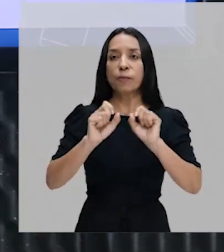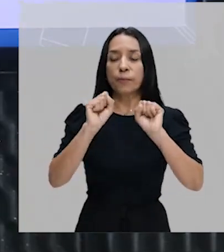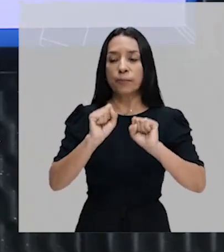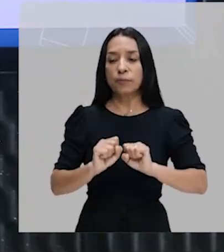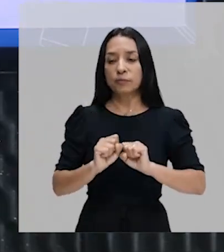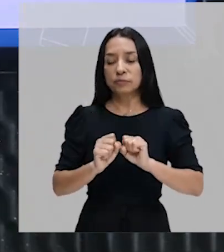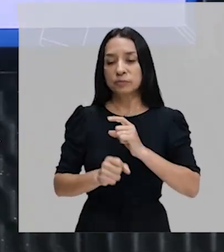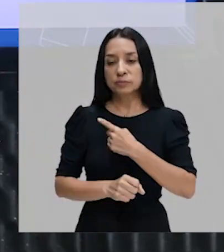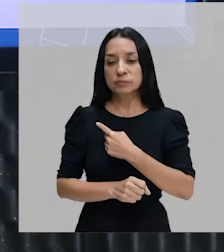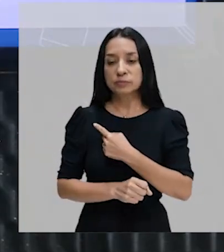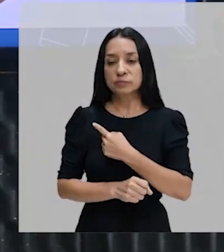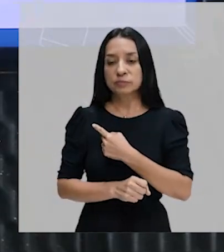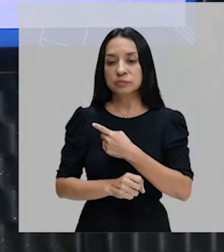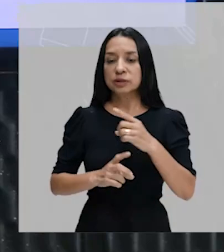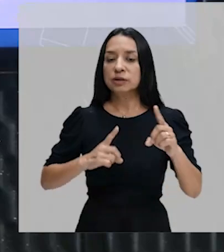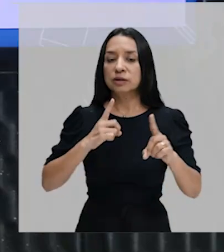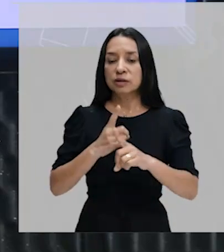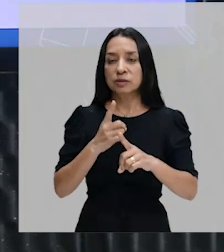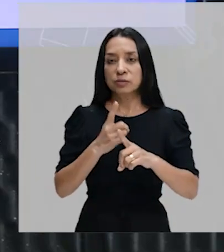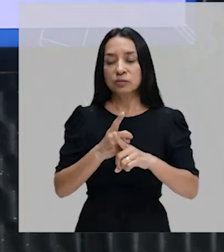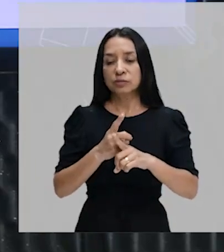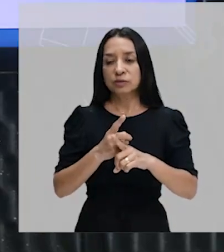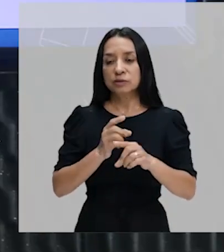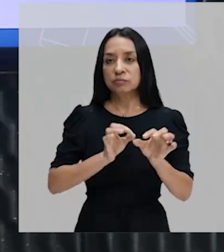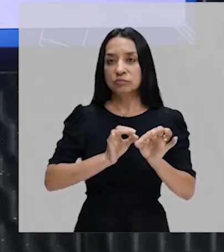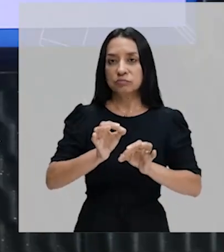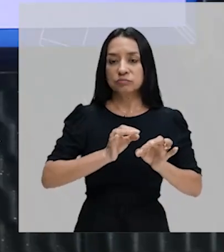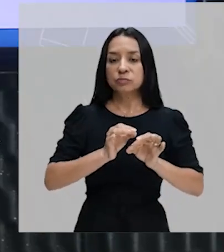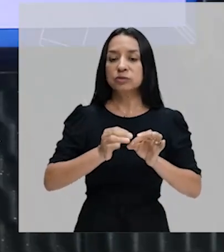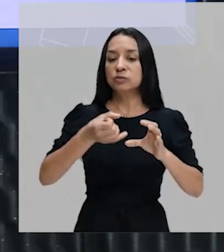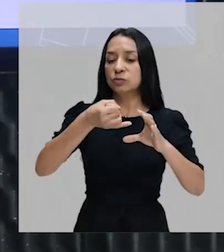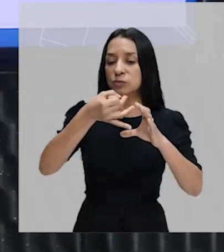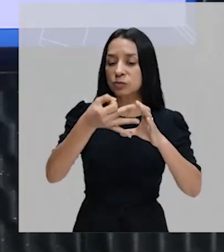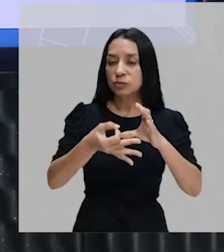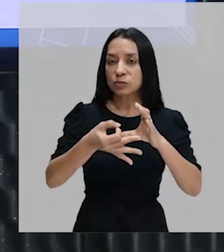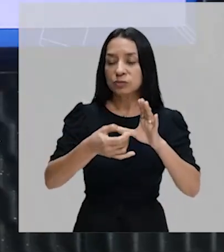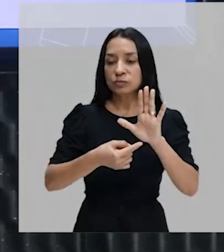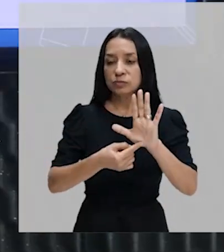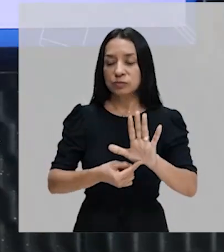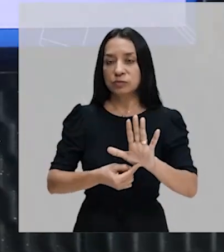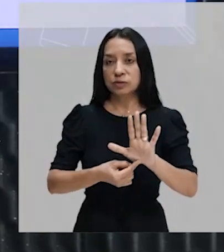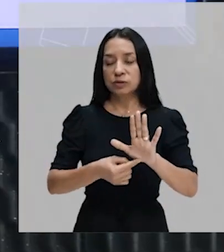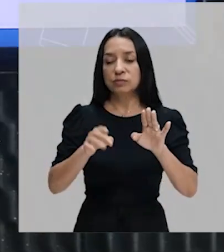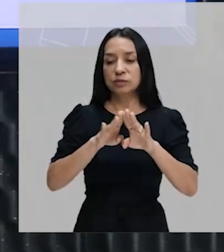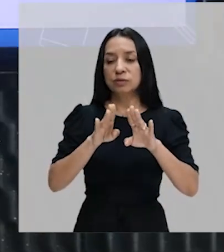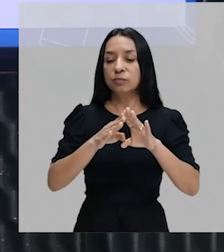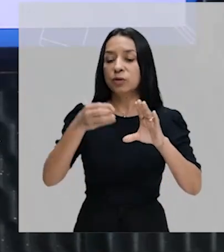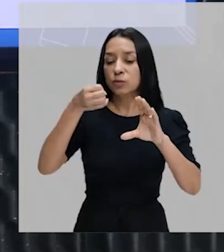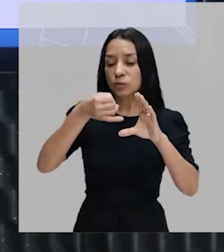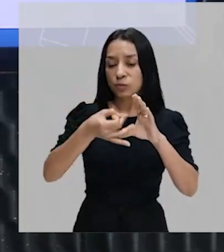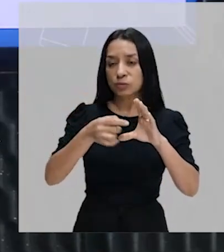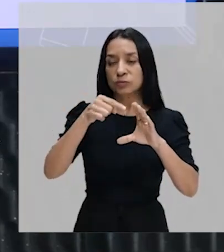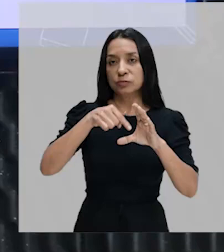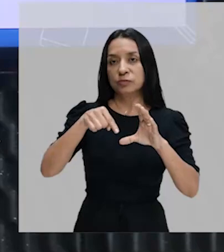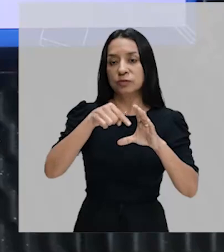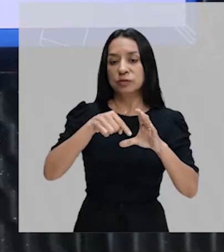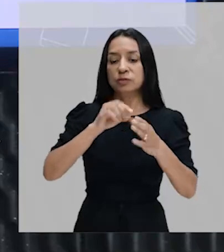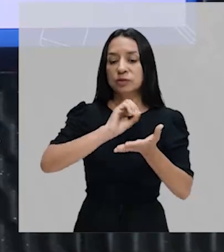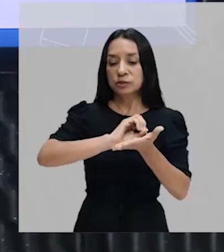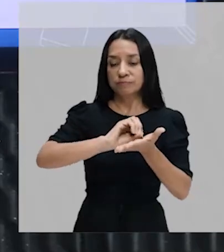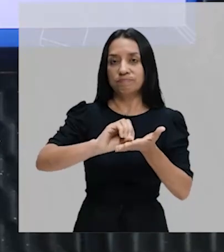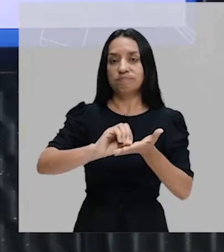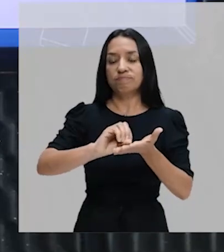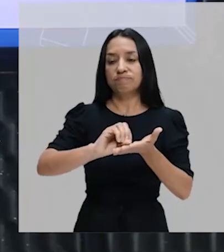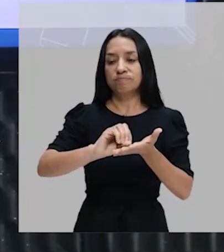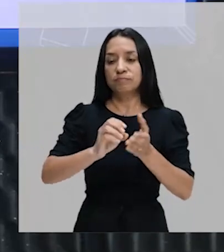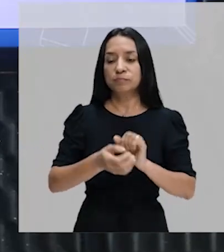pode, né, encontrar a partir desse conjunto dado, o conjunto vazio também está lá dentro do conjunto das partes, tá? Então,